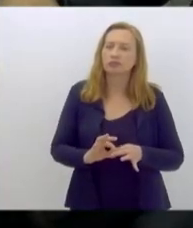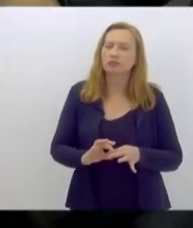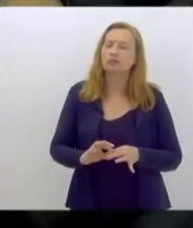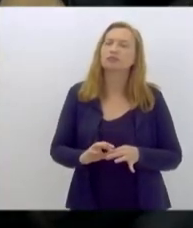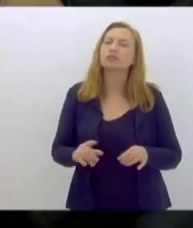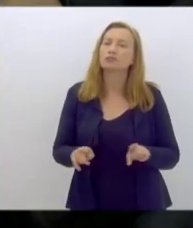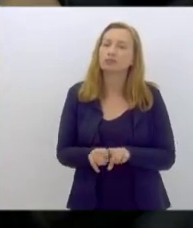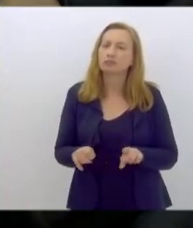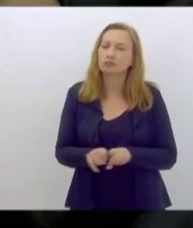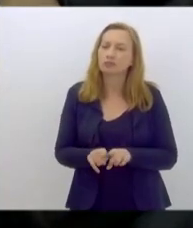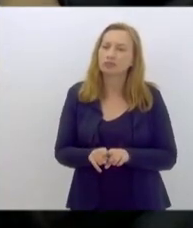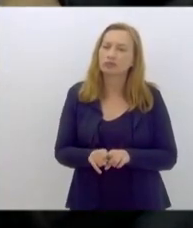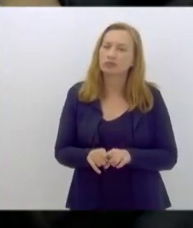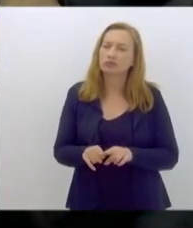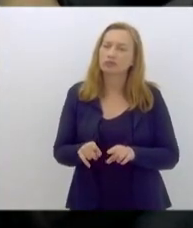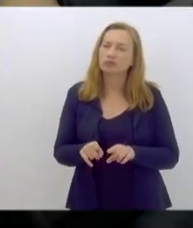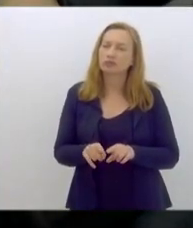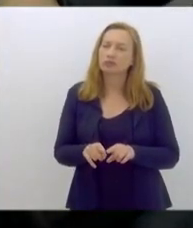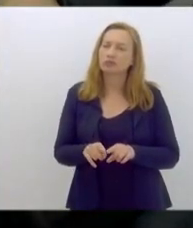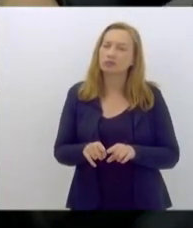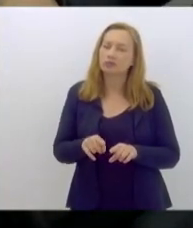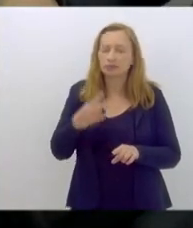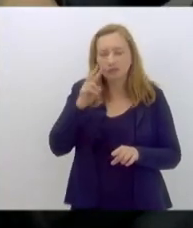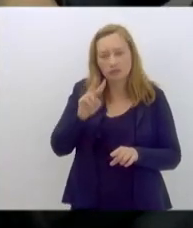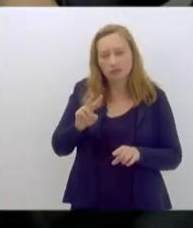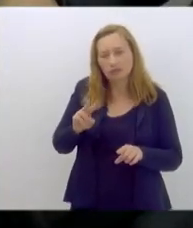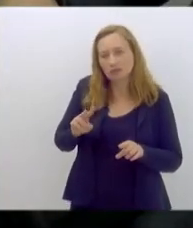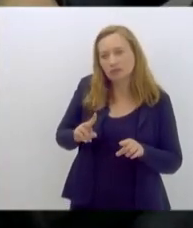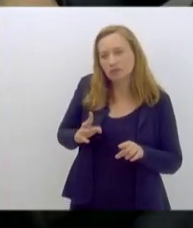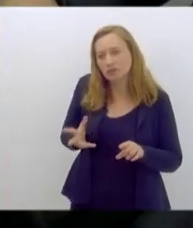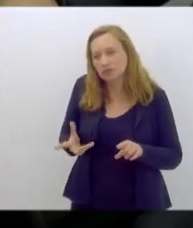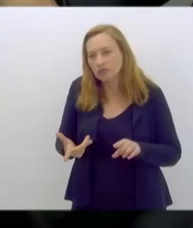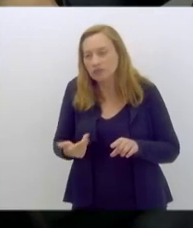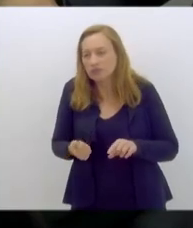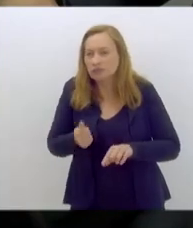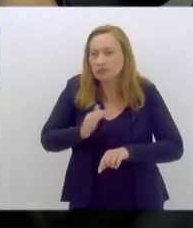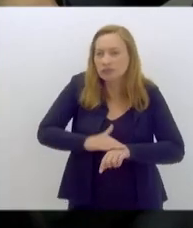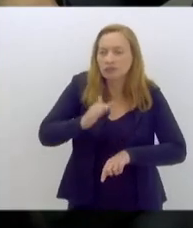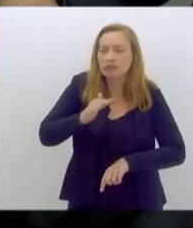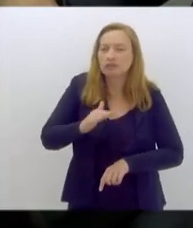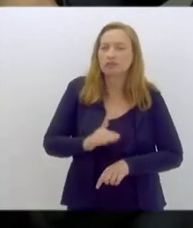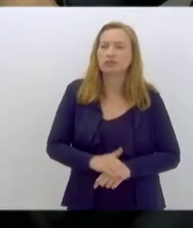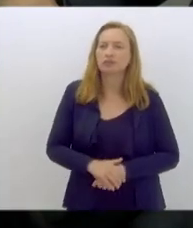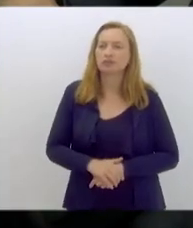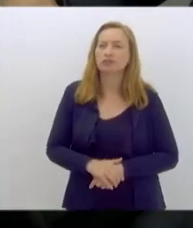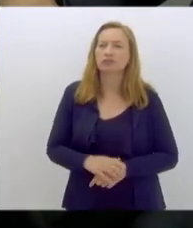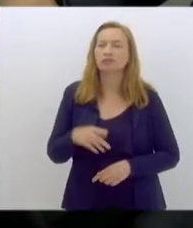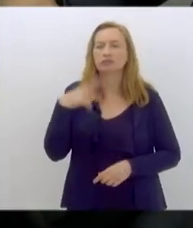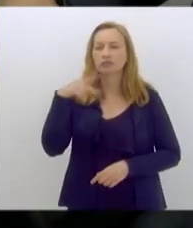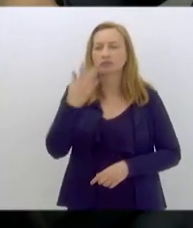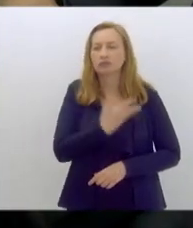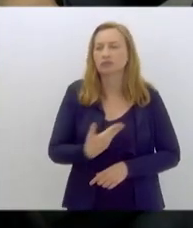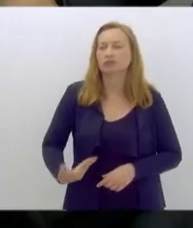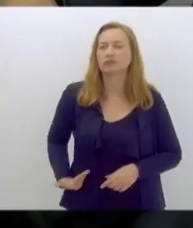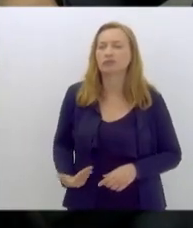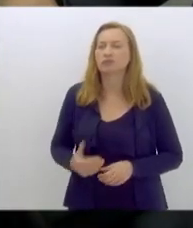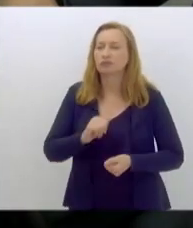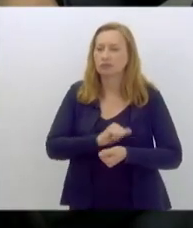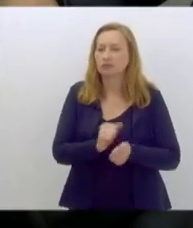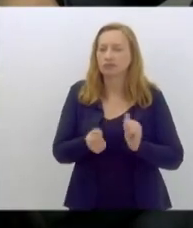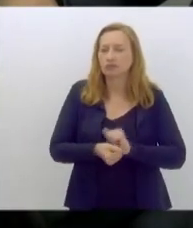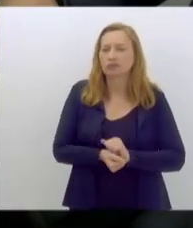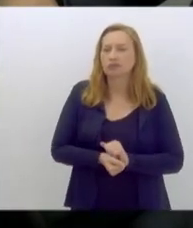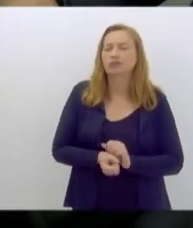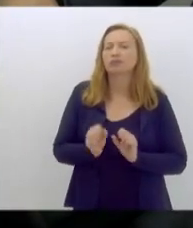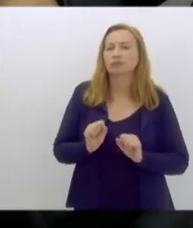ao mesmo tempo medir com mais eficácia e efetividade a política pública adotada para que